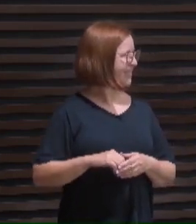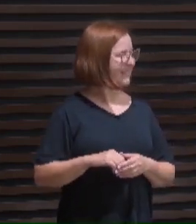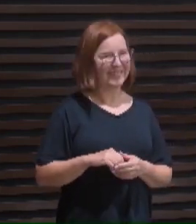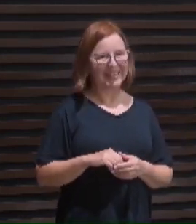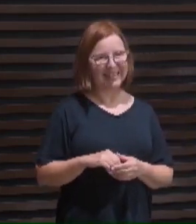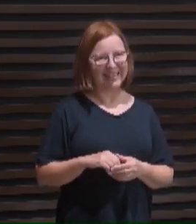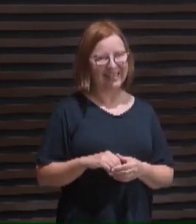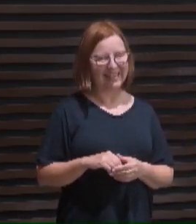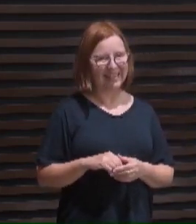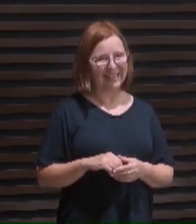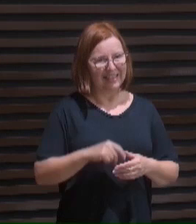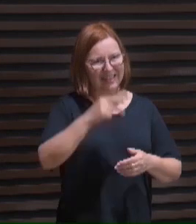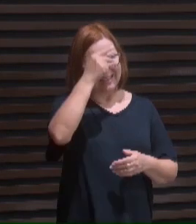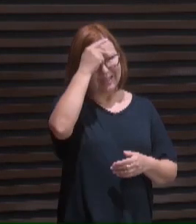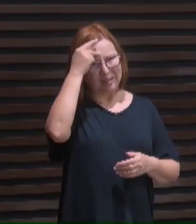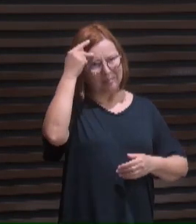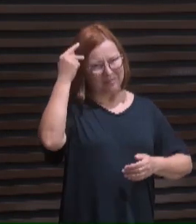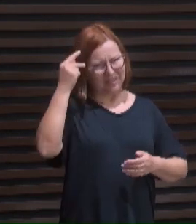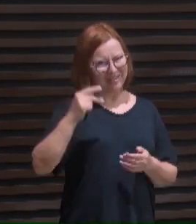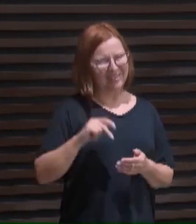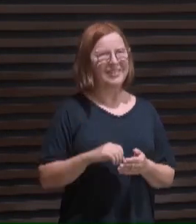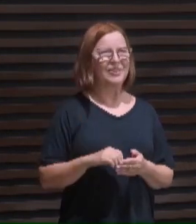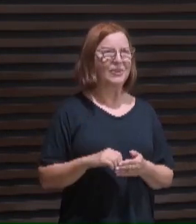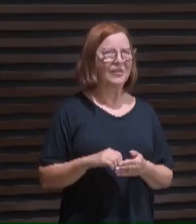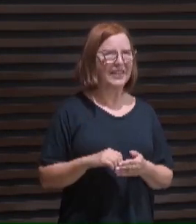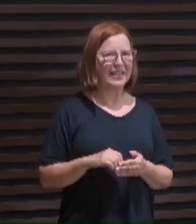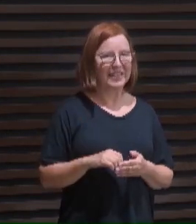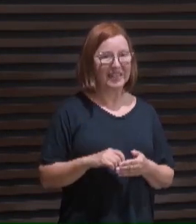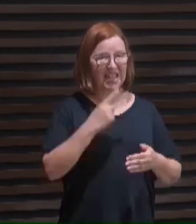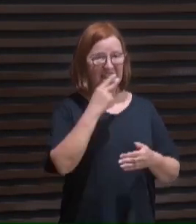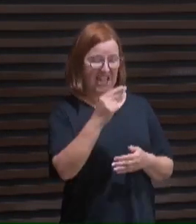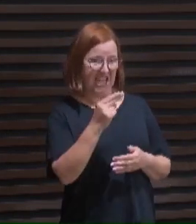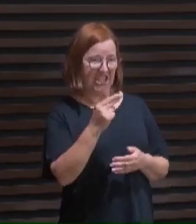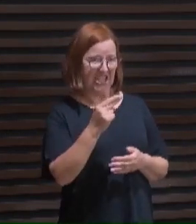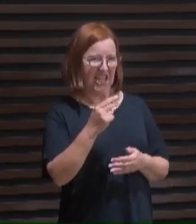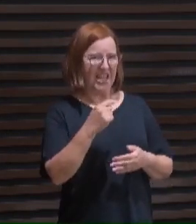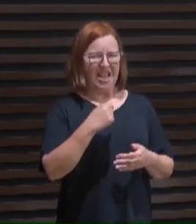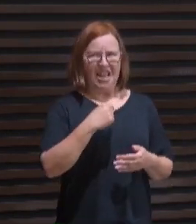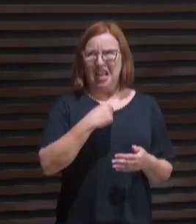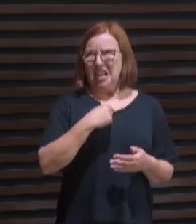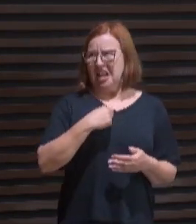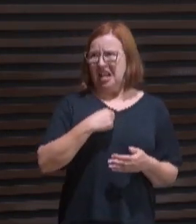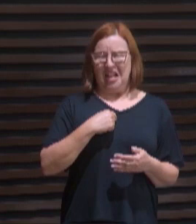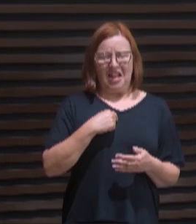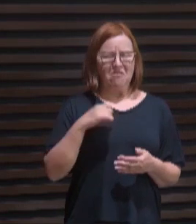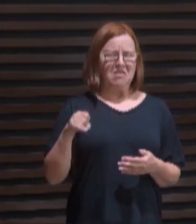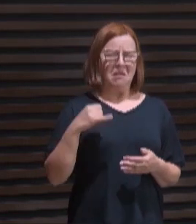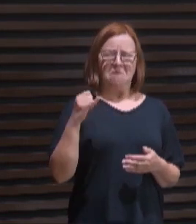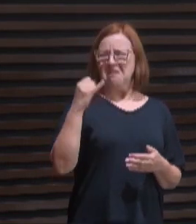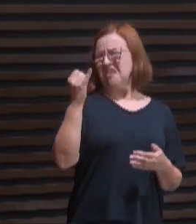que nada mais é você fazer para mim, porque eu sou o centro do universo.